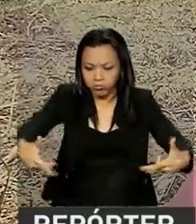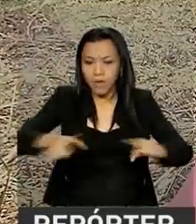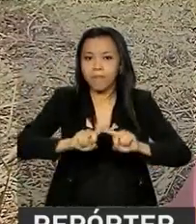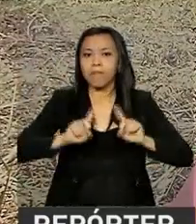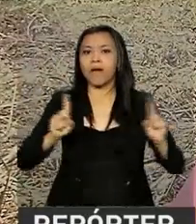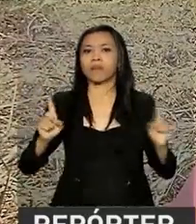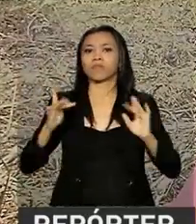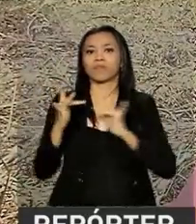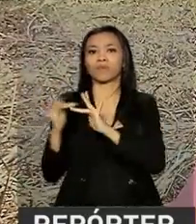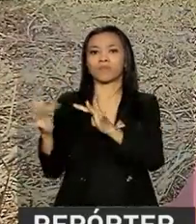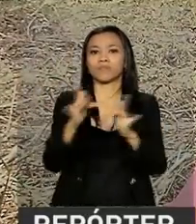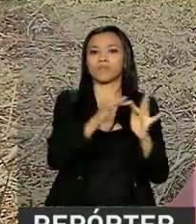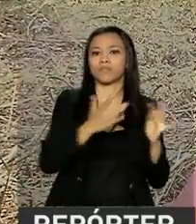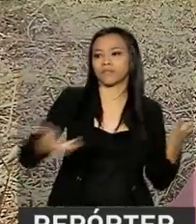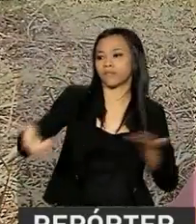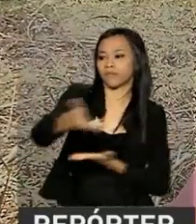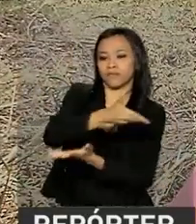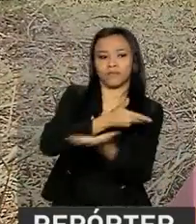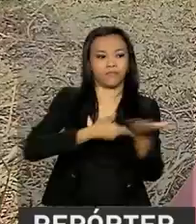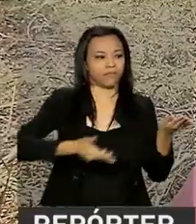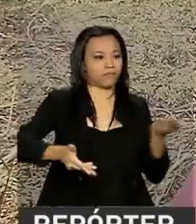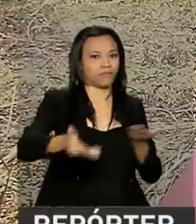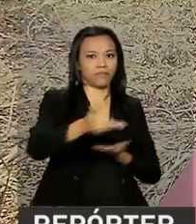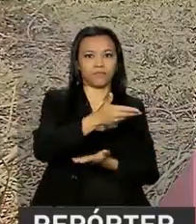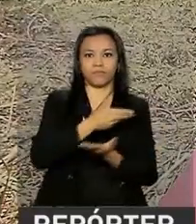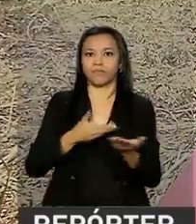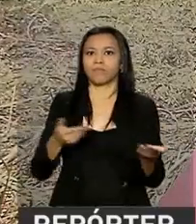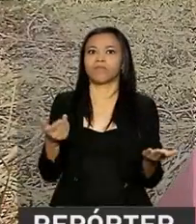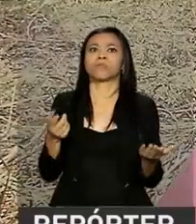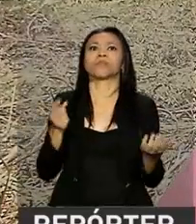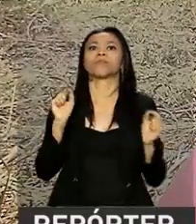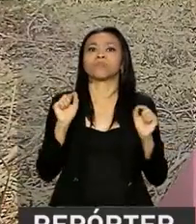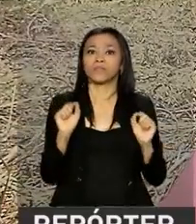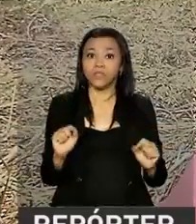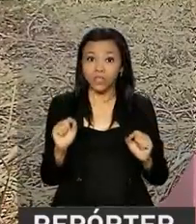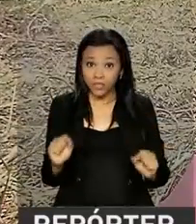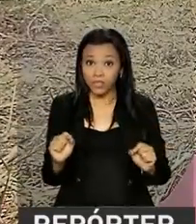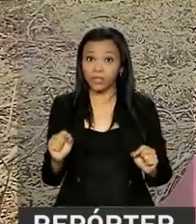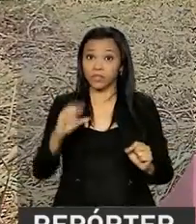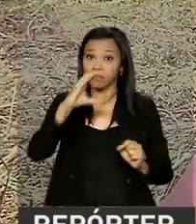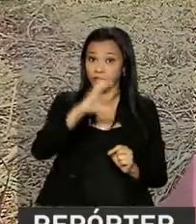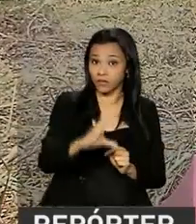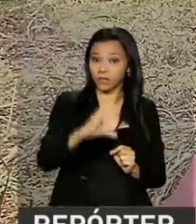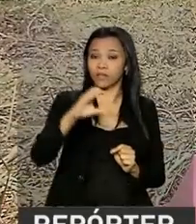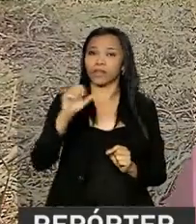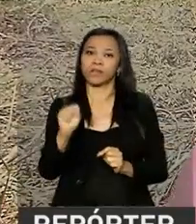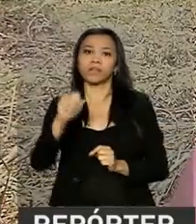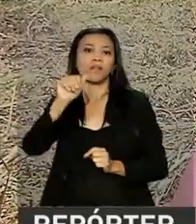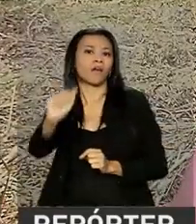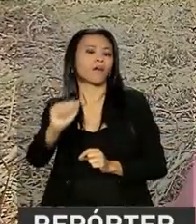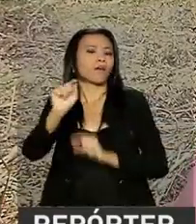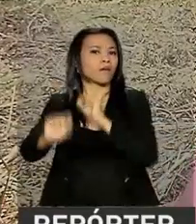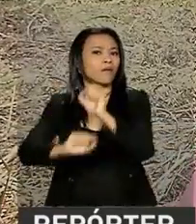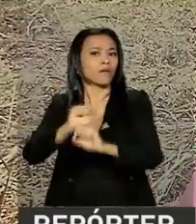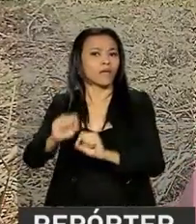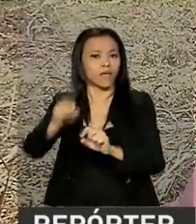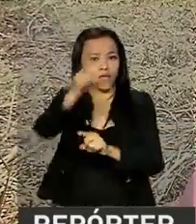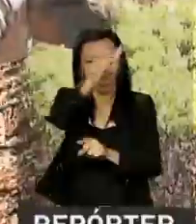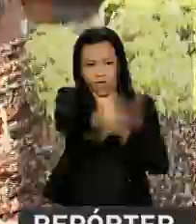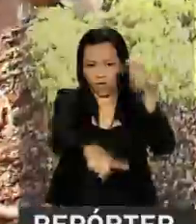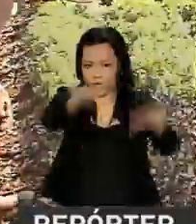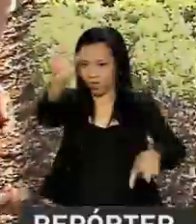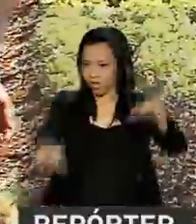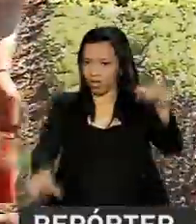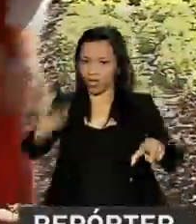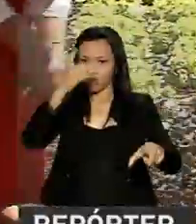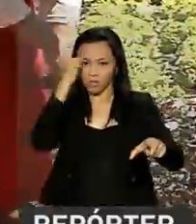for forma também através dessa dessa combinação né de CSA os os coagri como são chamados